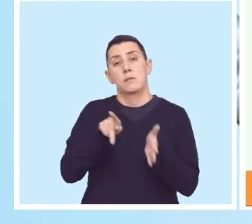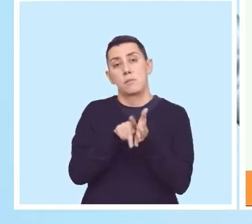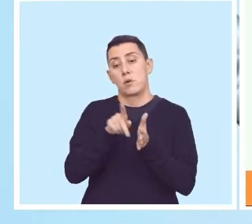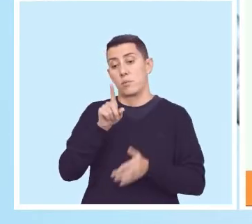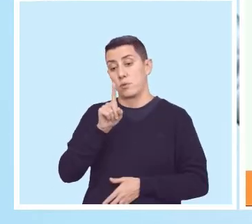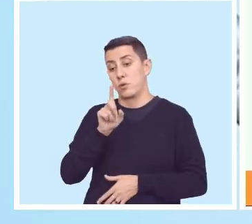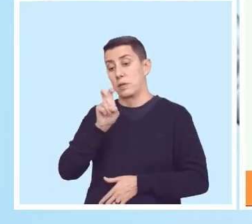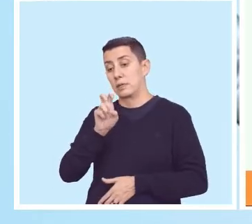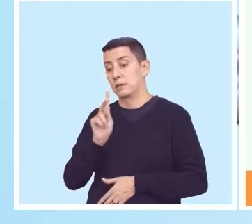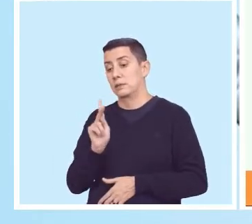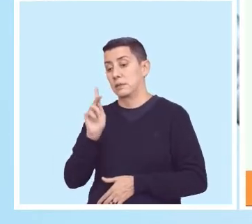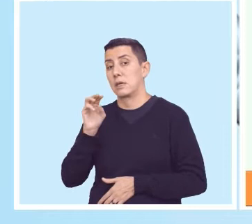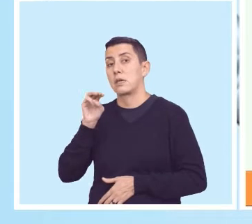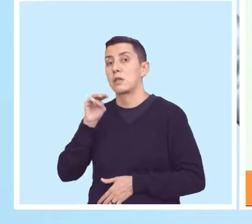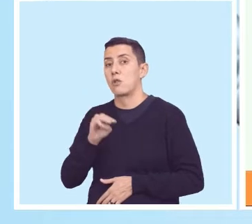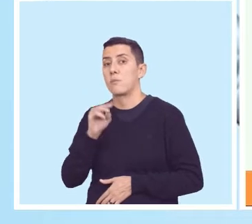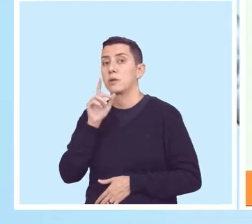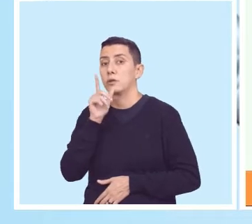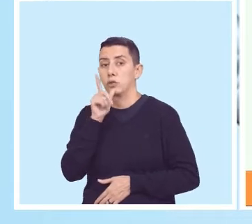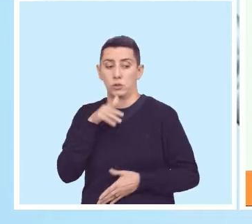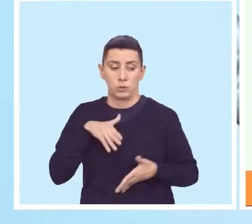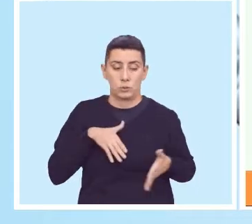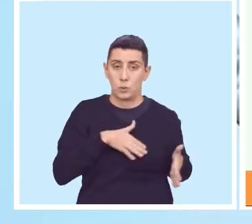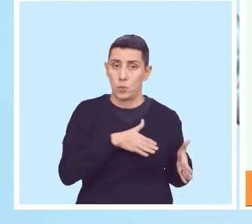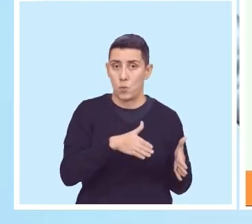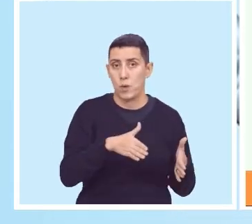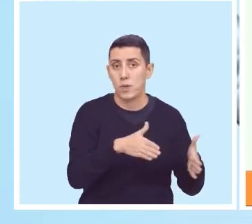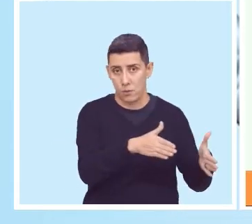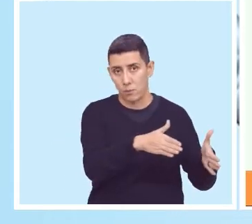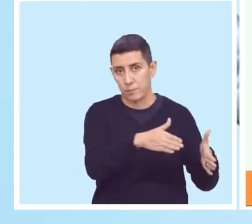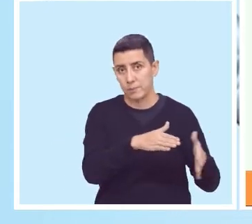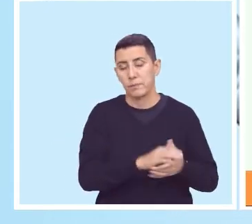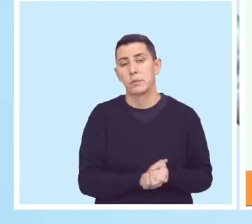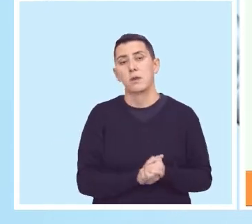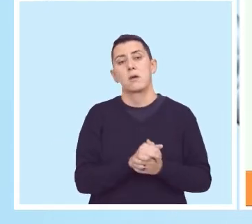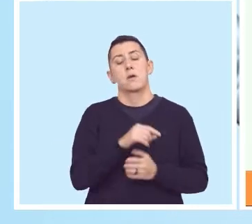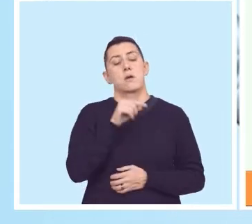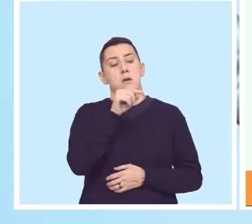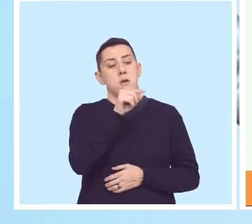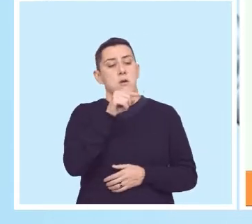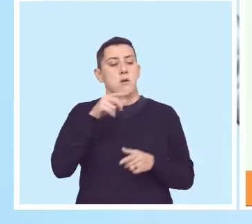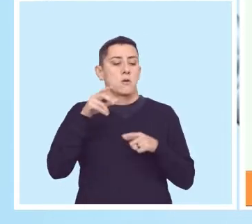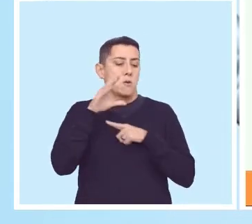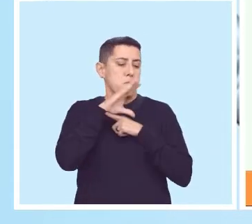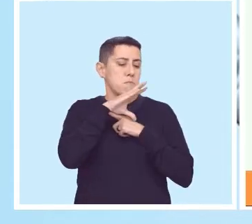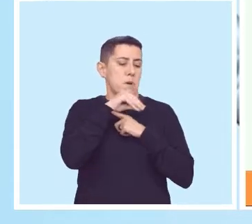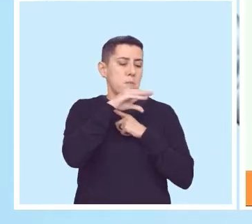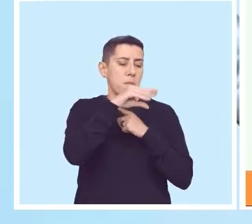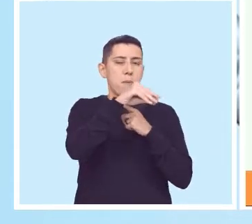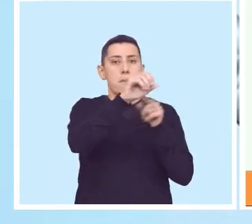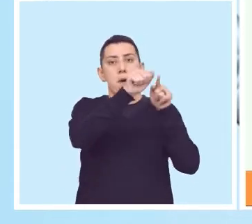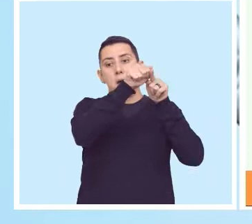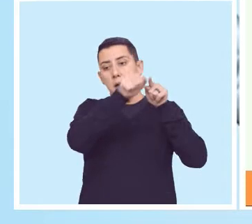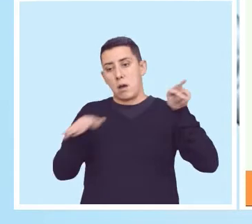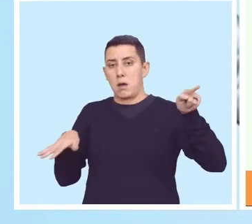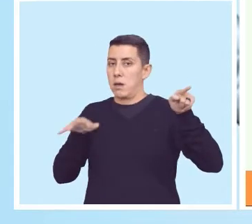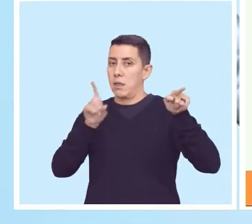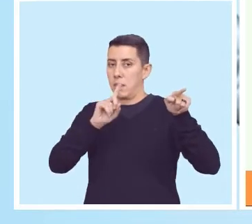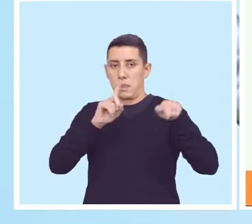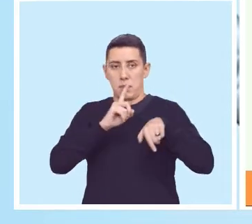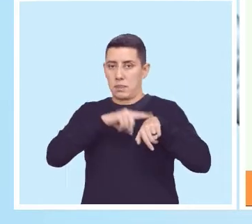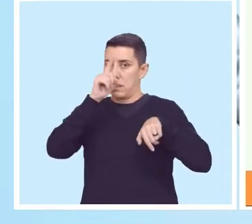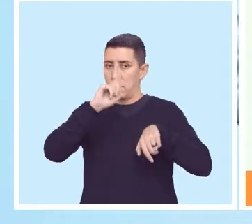desses 15 quilômetros. Essas imagens elas eram armazenadas num cartão, então não era transmissão online, não era em tempo